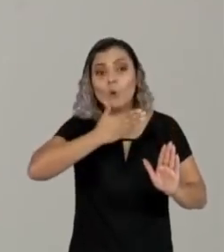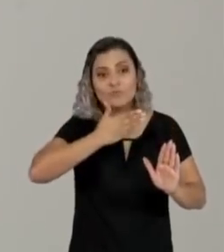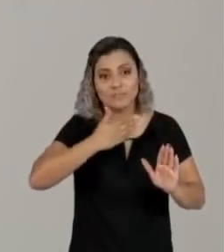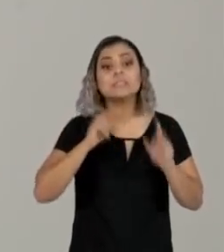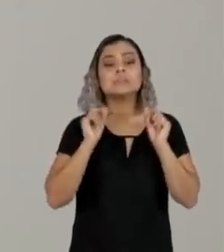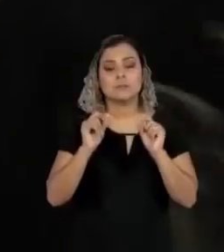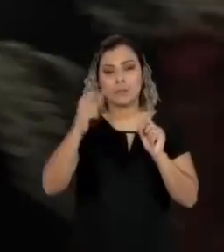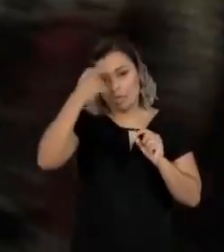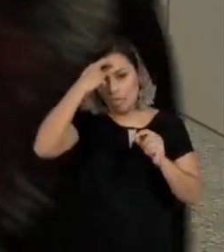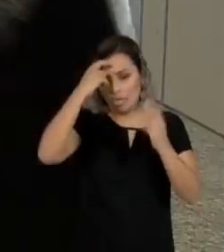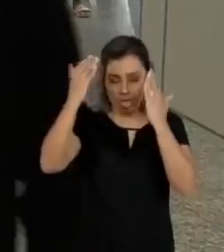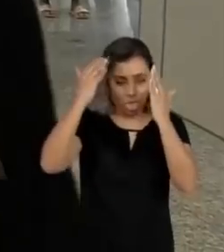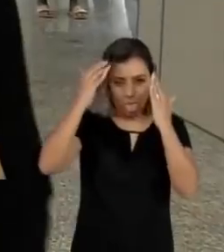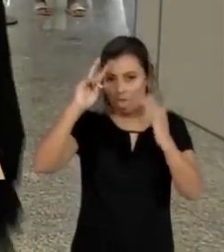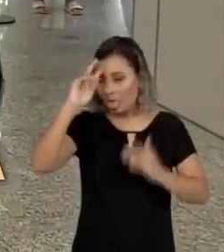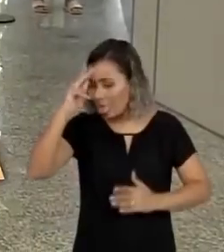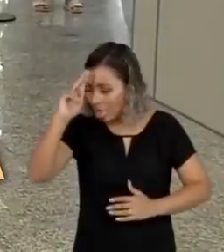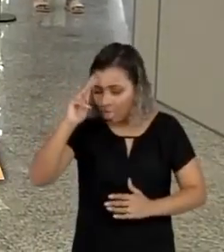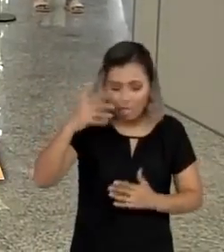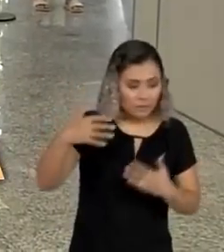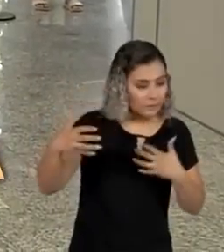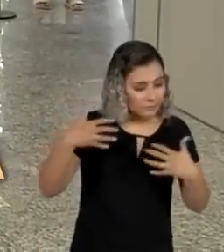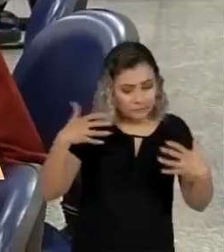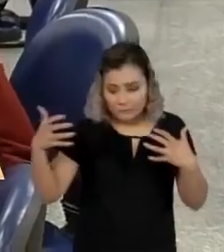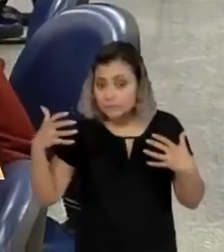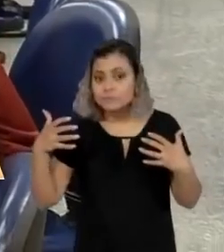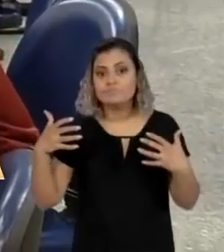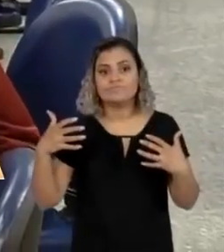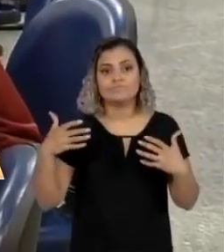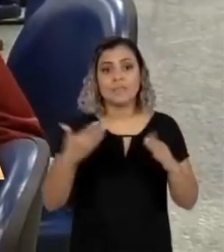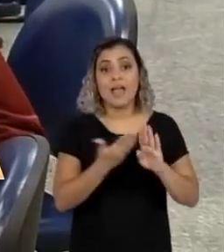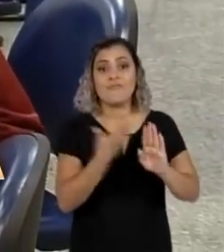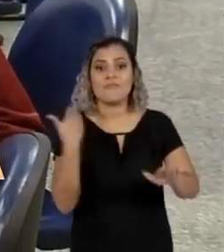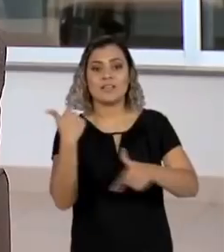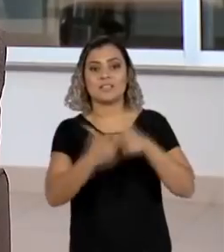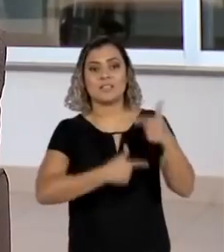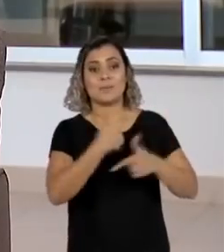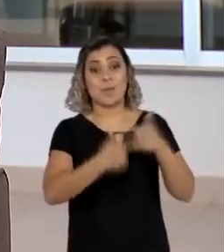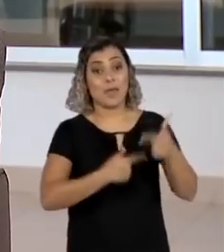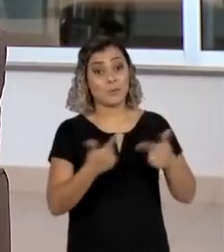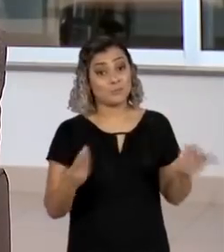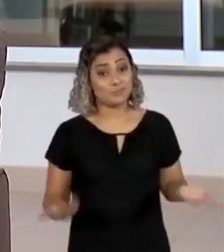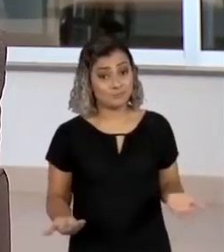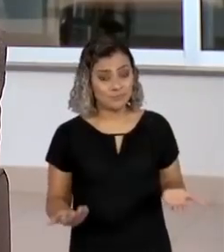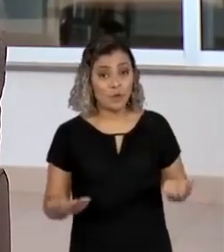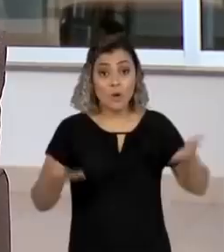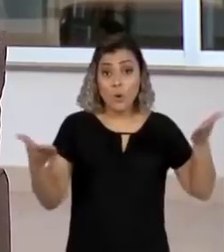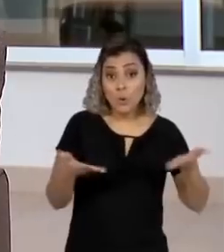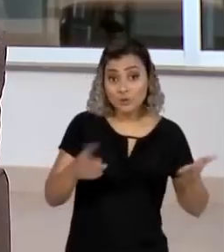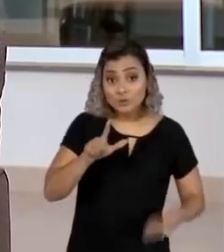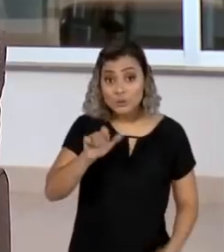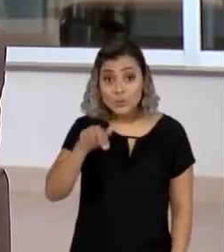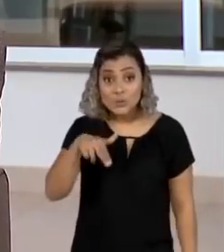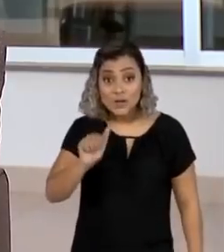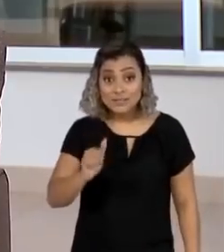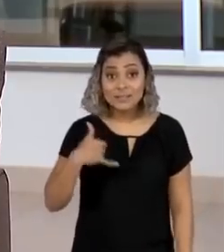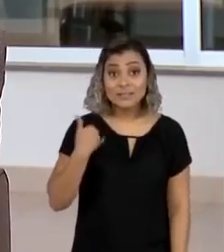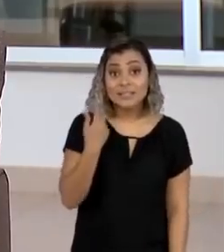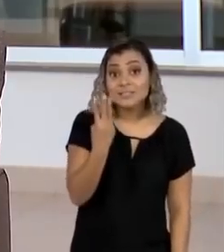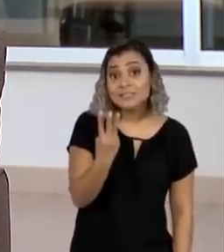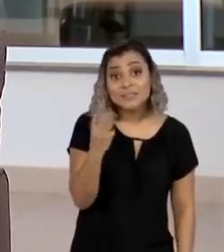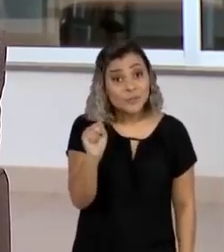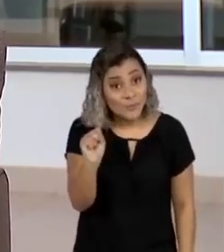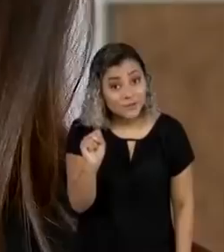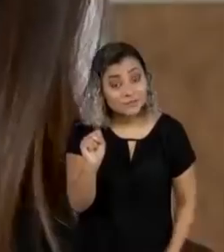Transtornos mentais e comportamentais têm afastado muitos trabalhadores de seus empregos. Hoje, a Luana, de 38 anos,